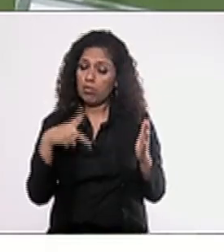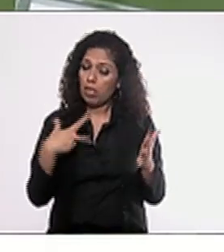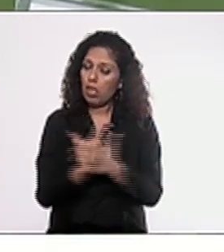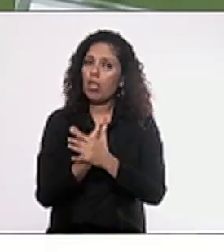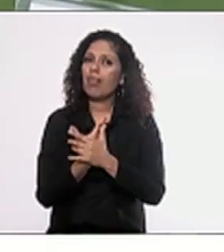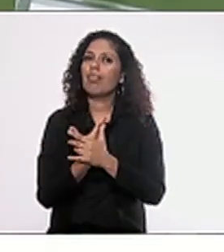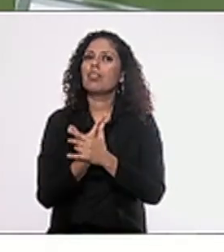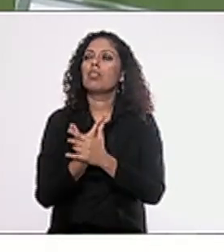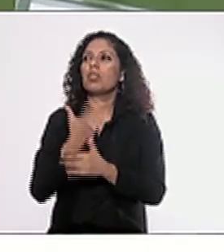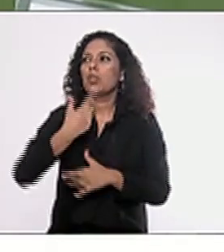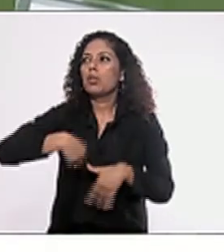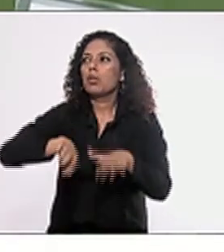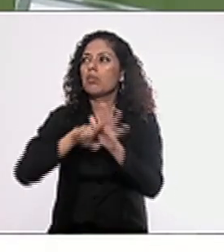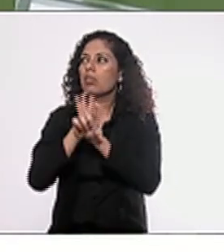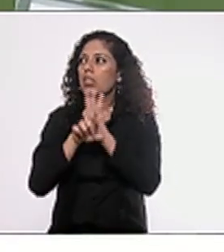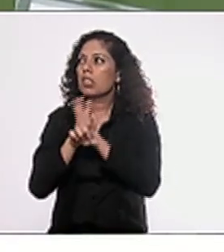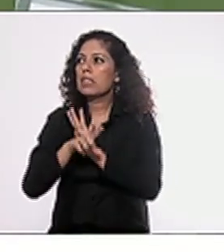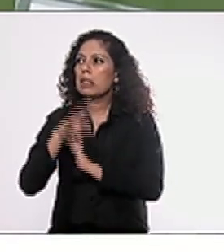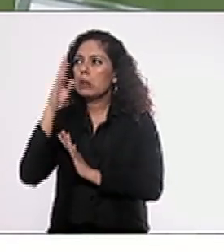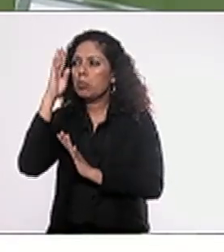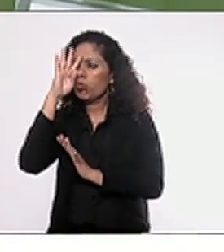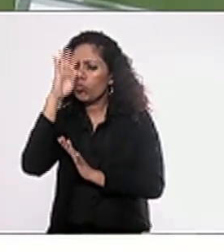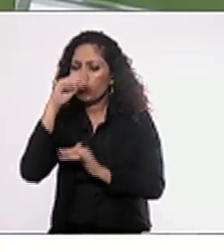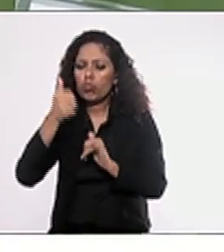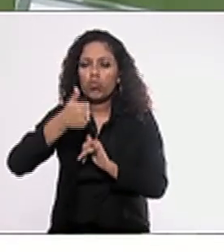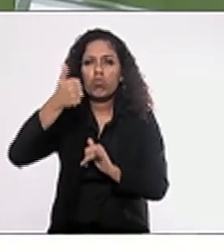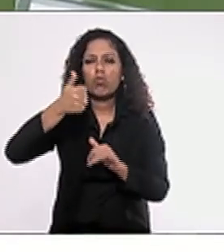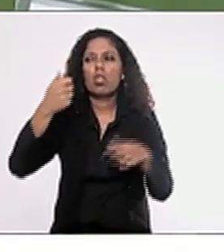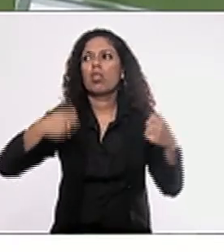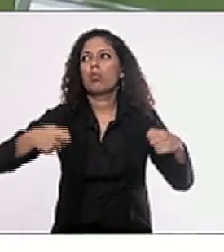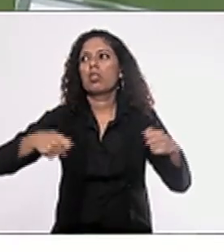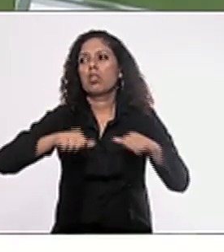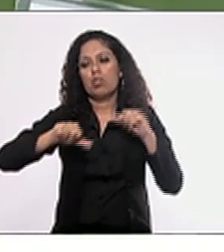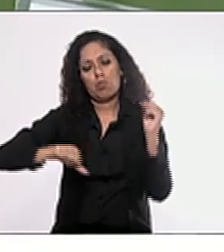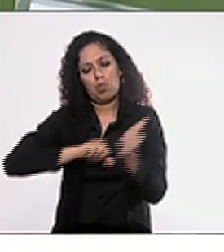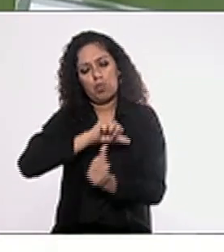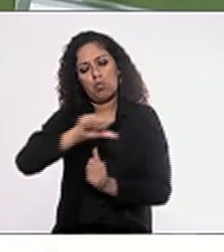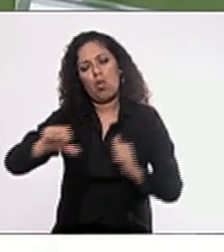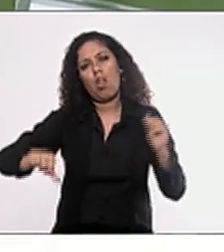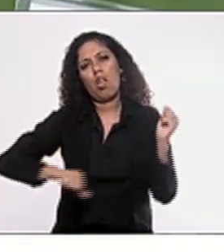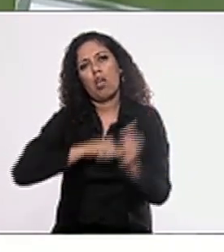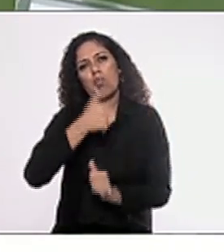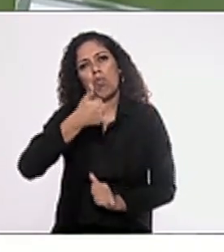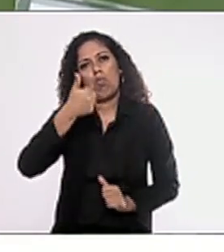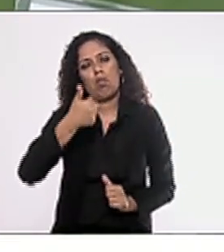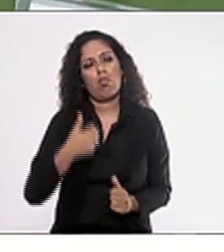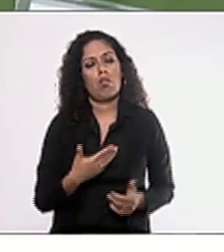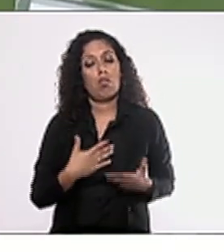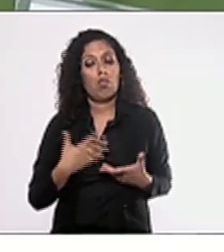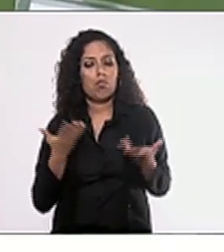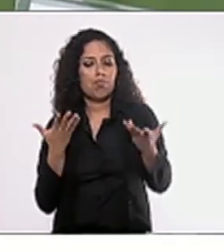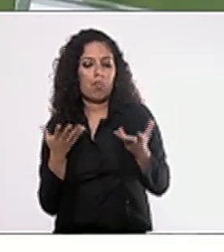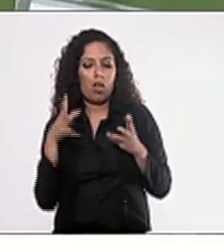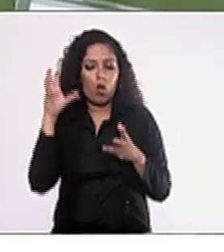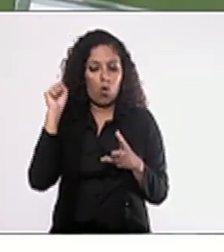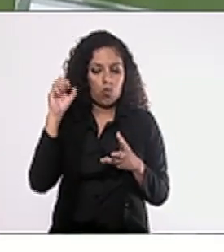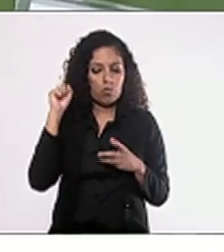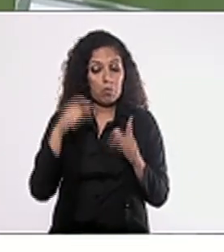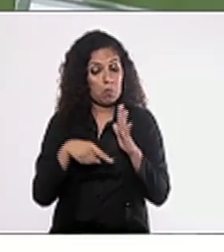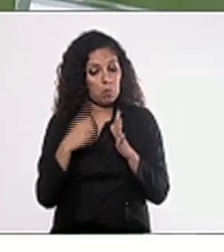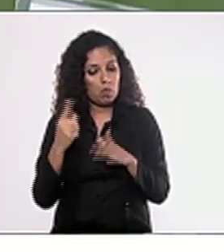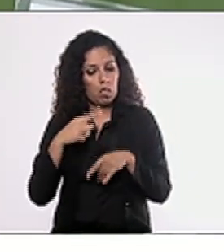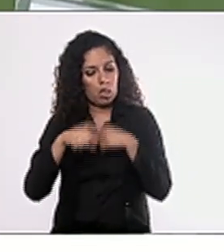que a gente precisa apurar, entender e ver como que a gente pode corrigir. Então, na verdade, eu queria ouvir eles primeiro para